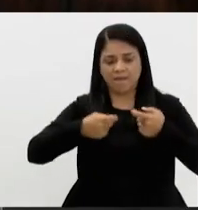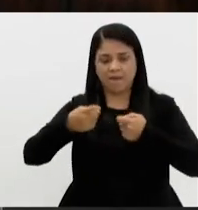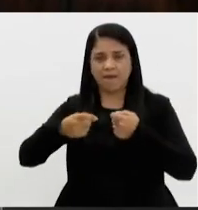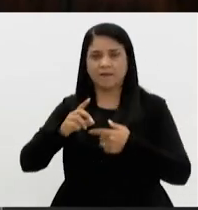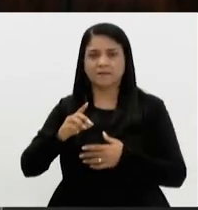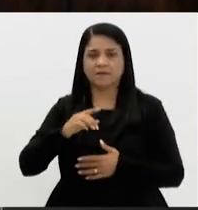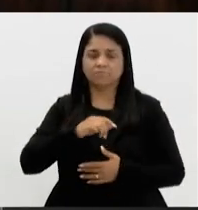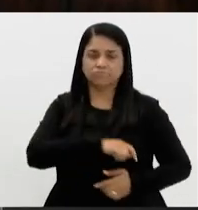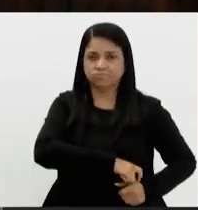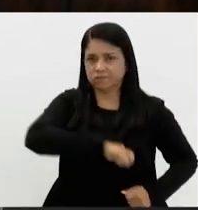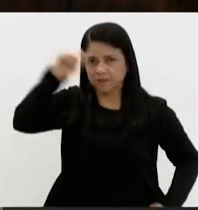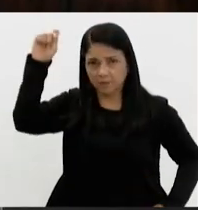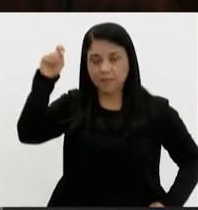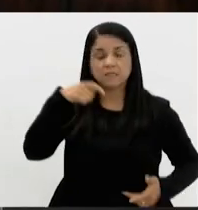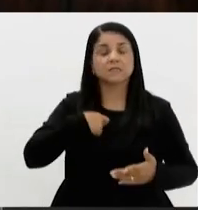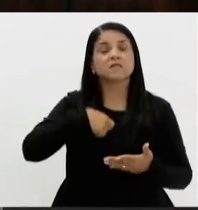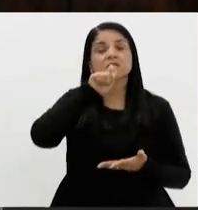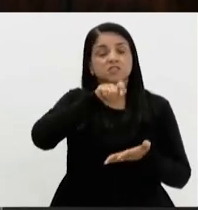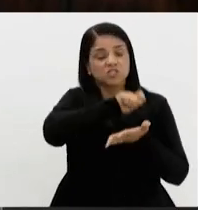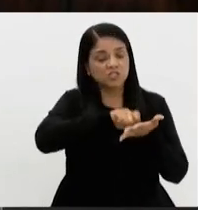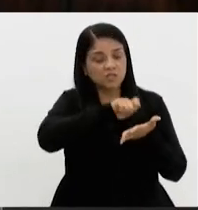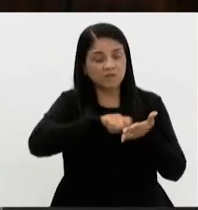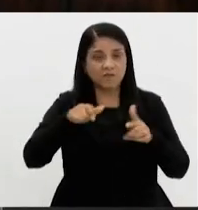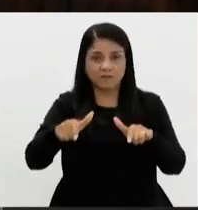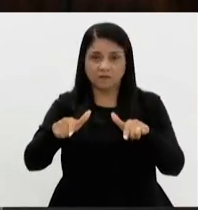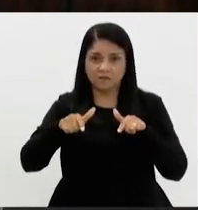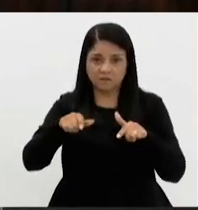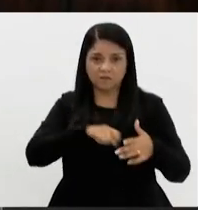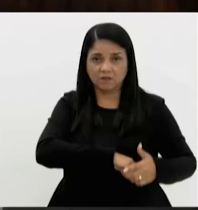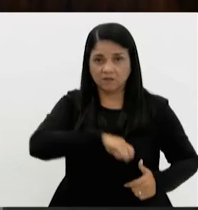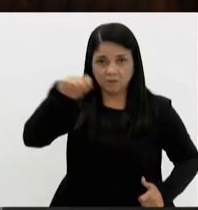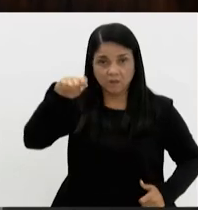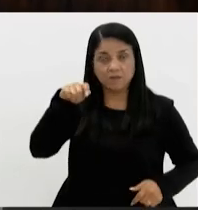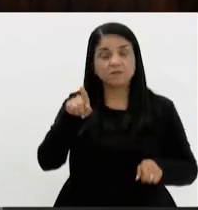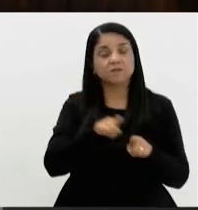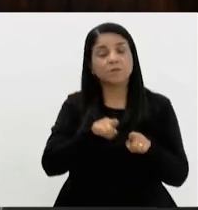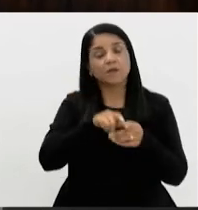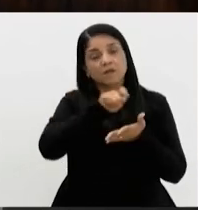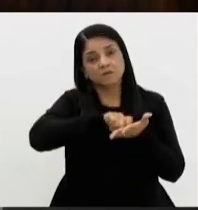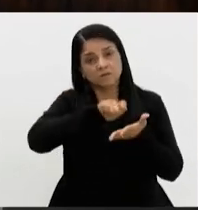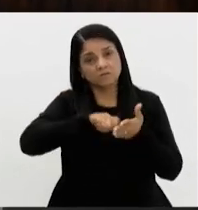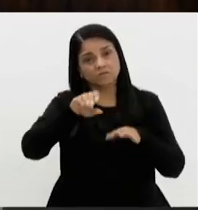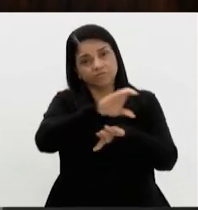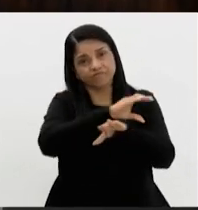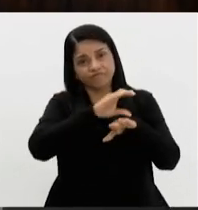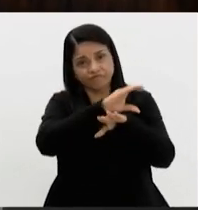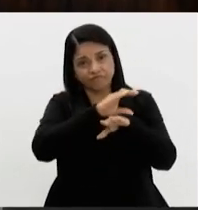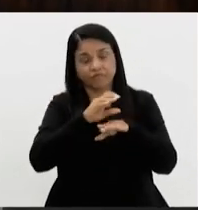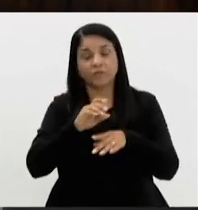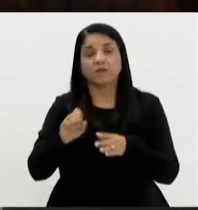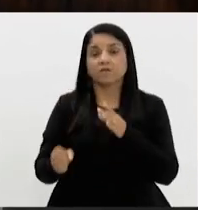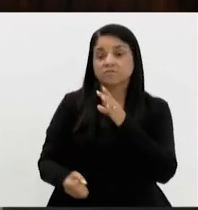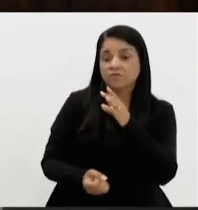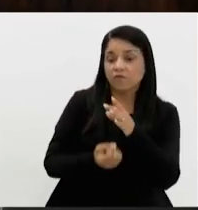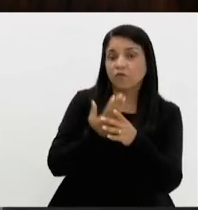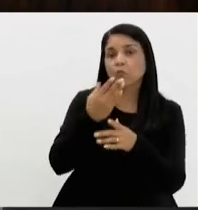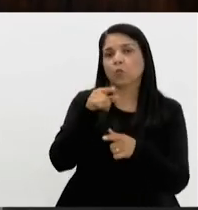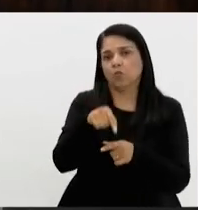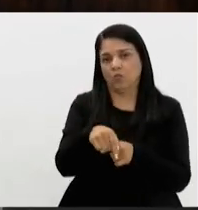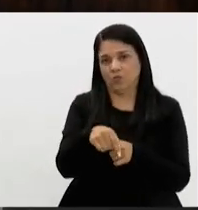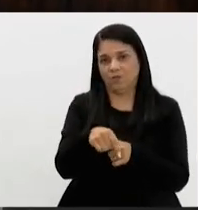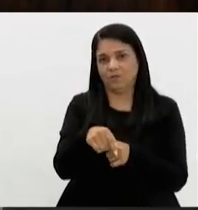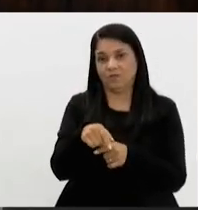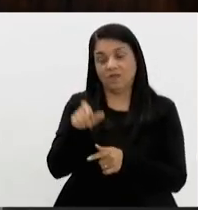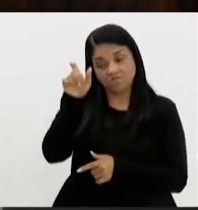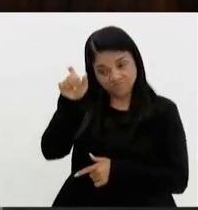declaração de independência e quem escreveu a constituição Esses são os pais fundadores e ele é um deles e não tinha